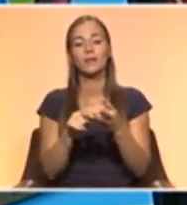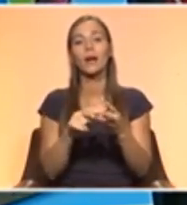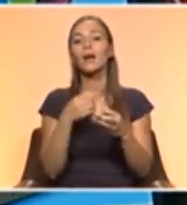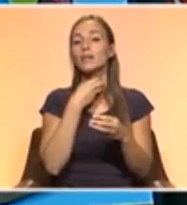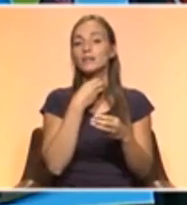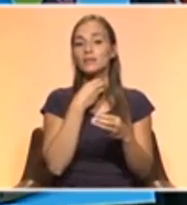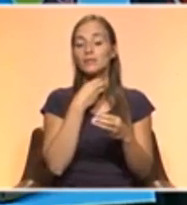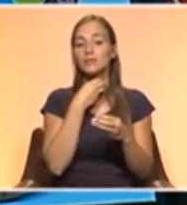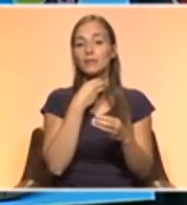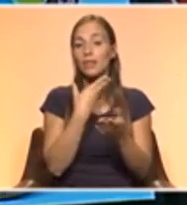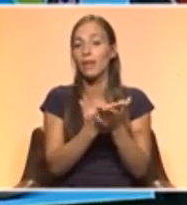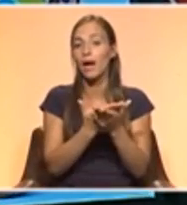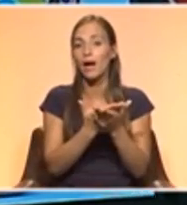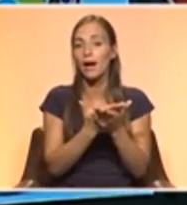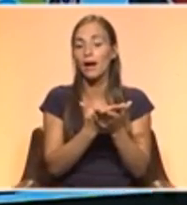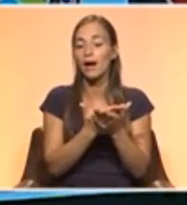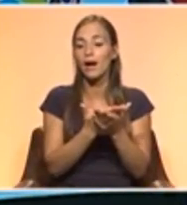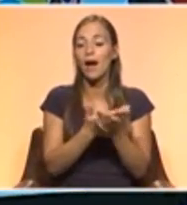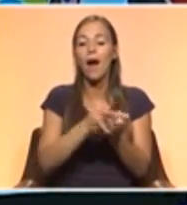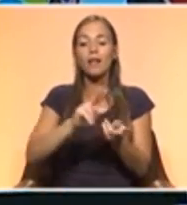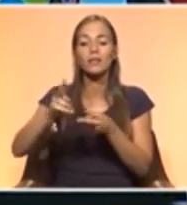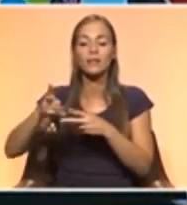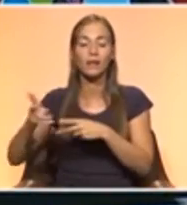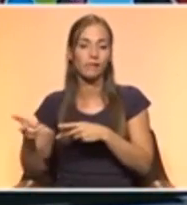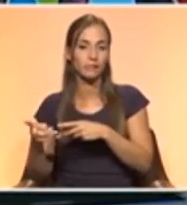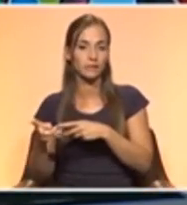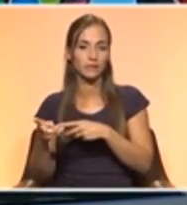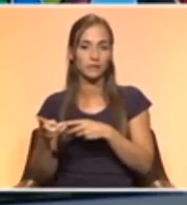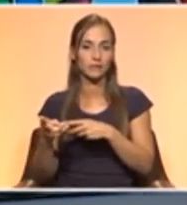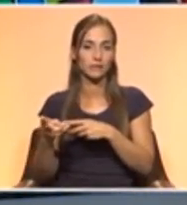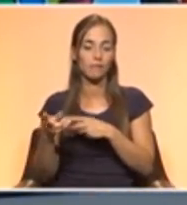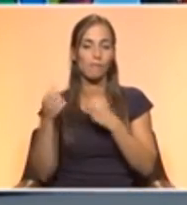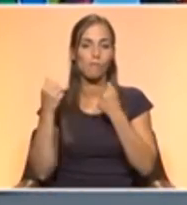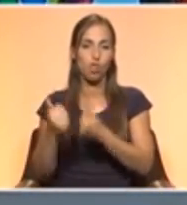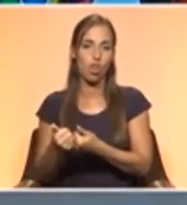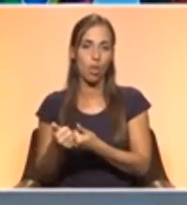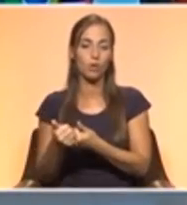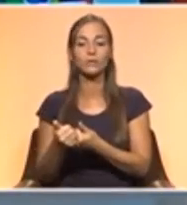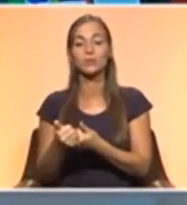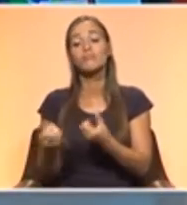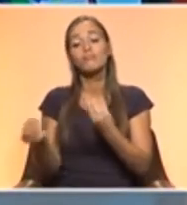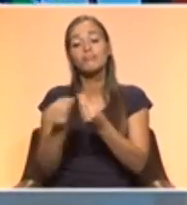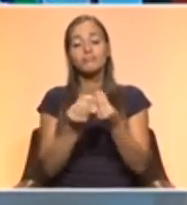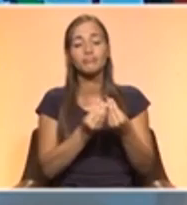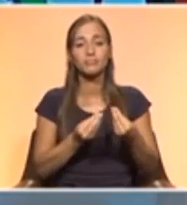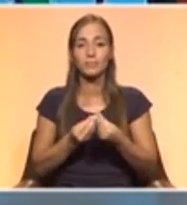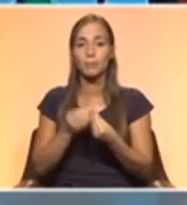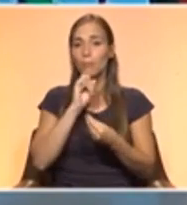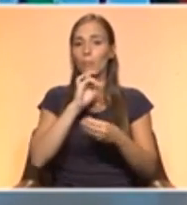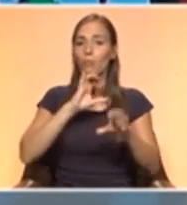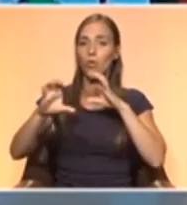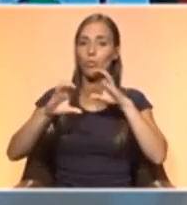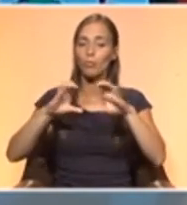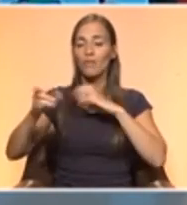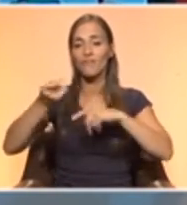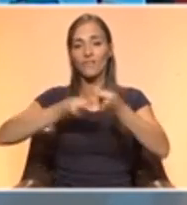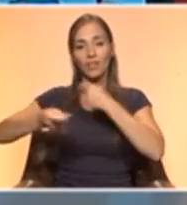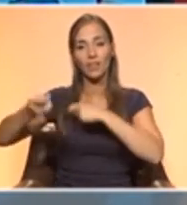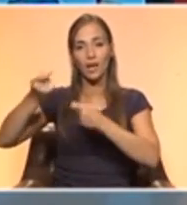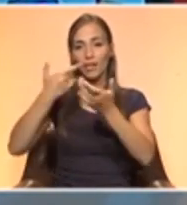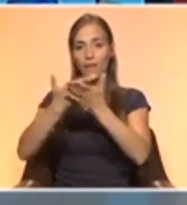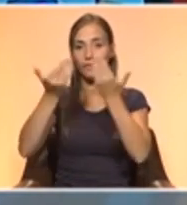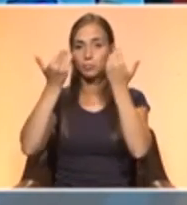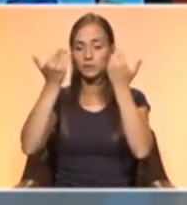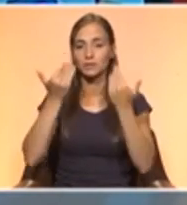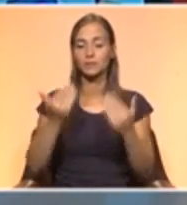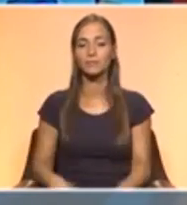faz faz encontrar meios alternativos também se calhar mais eficientes ou complementares Para poderem comunicar vender e informar uhum